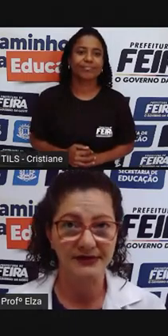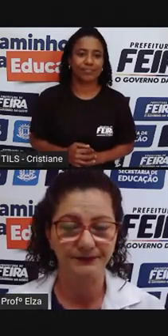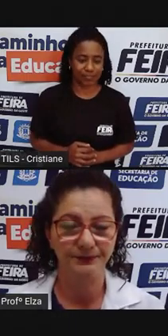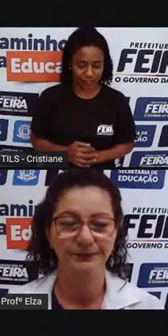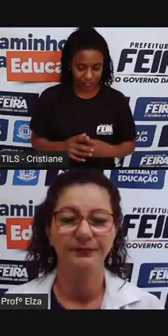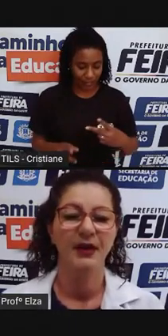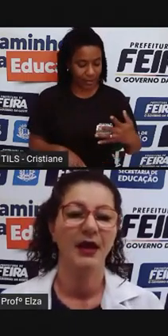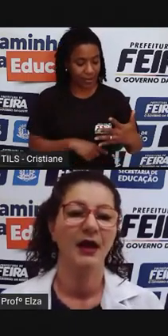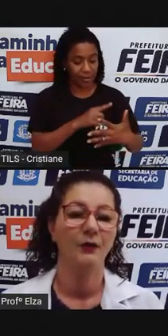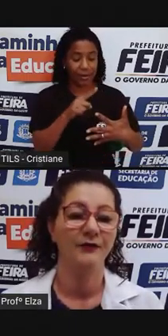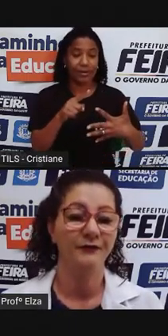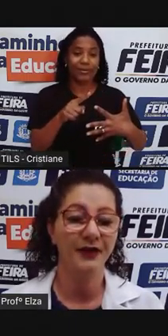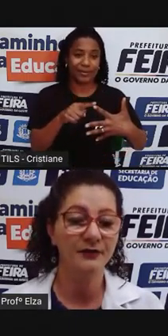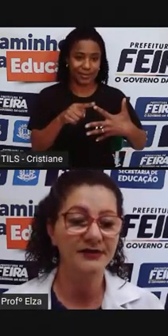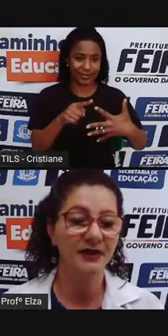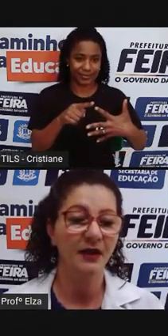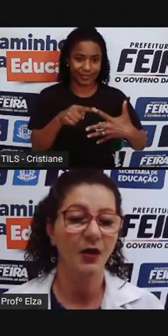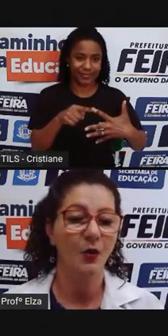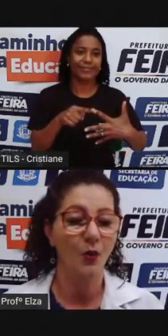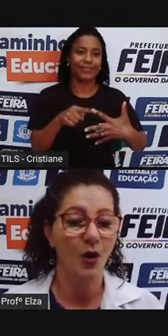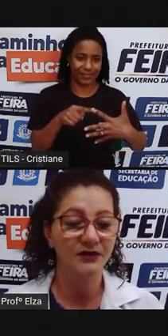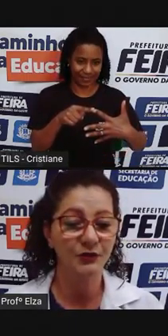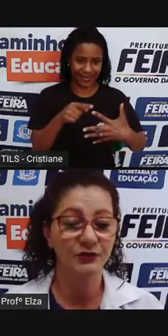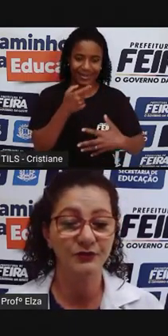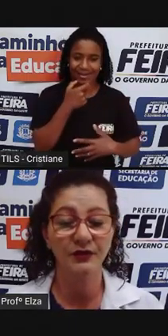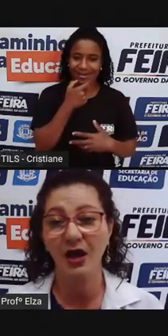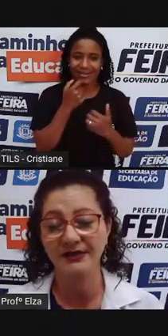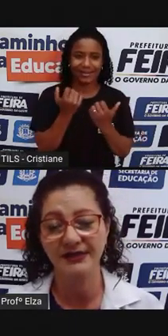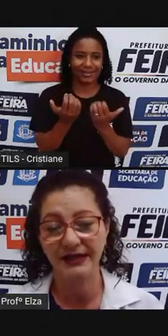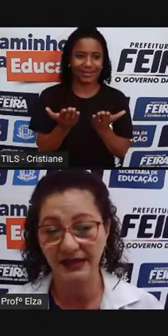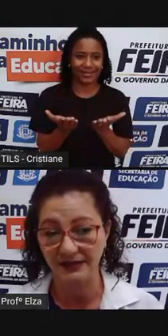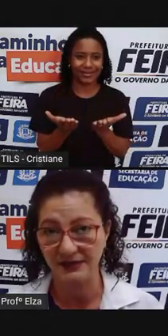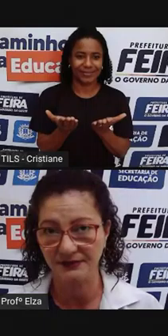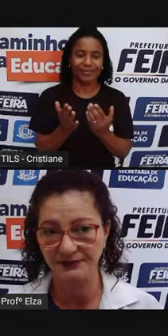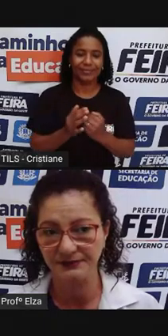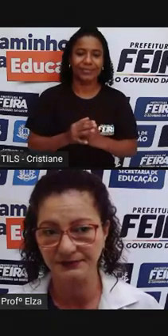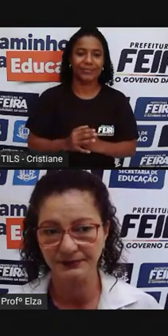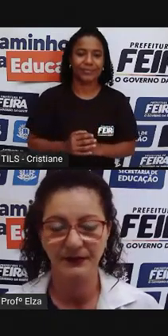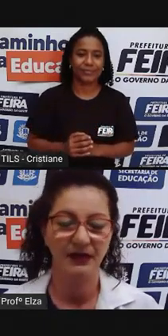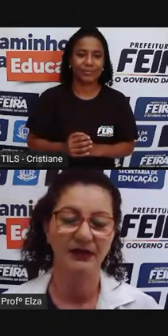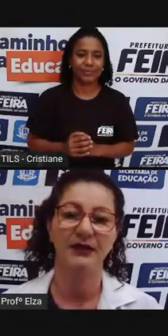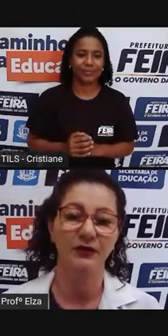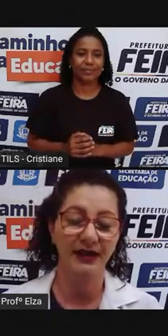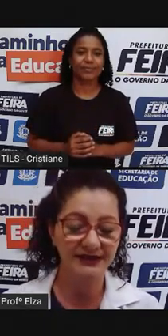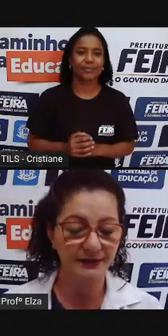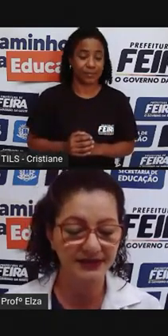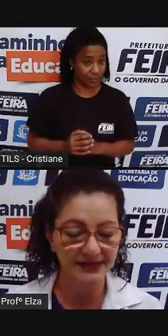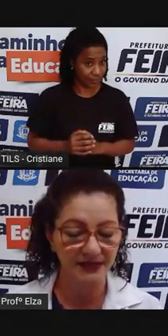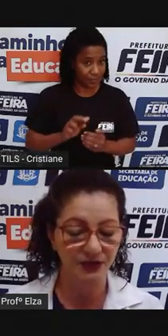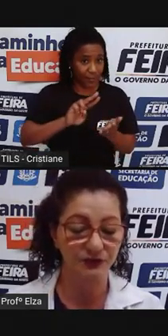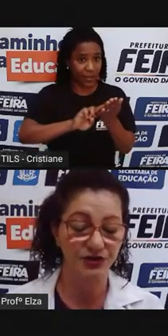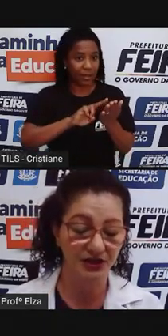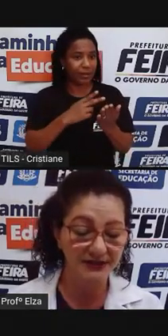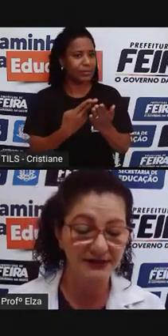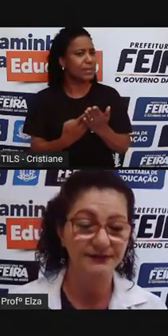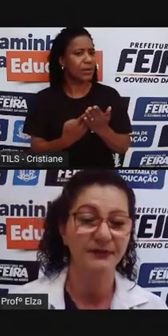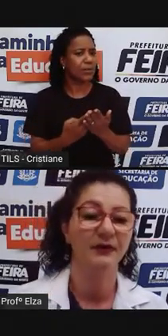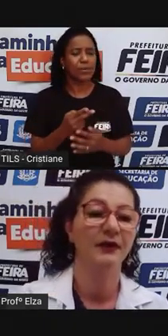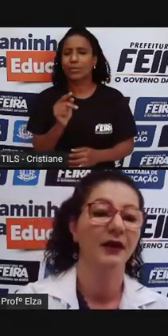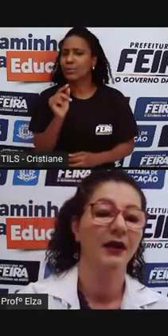Refuse. Refuse what you do not need. Então, o que é que essa mensagem nos